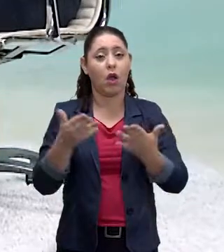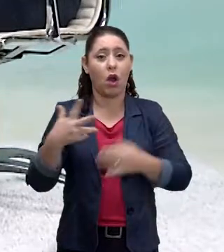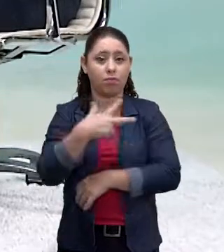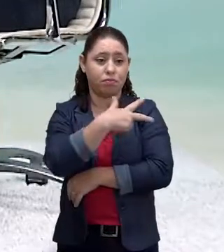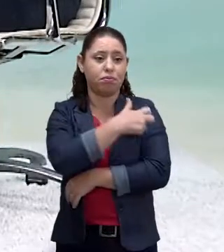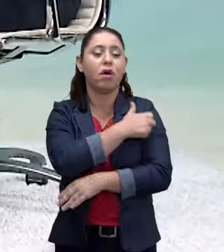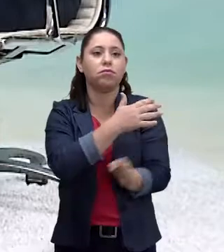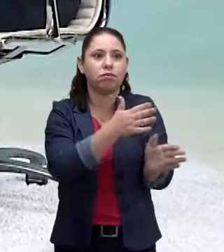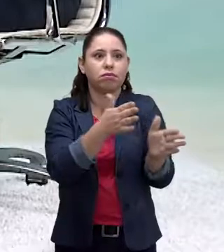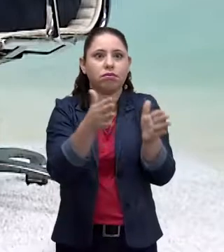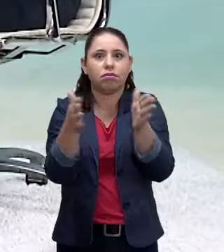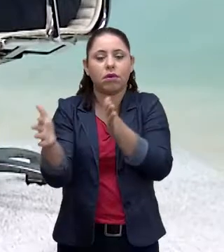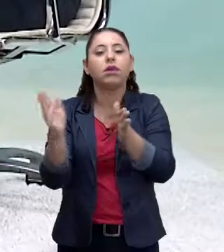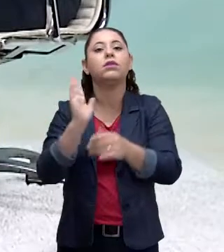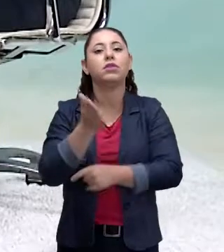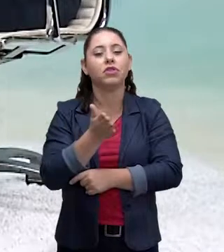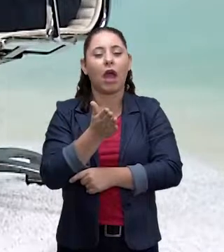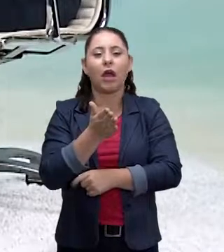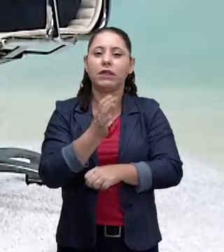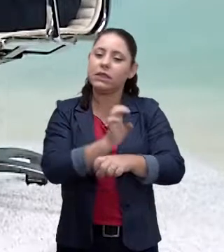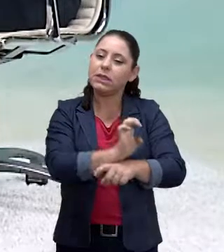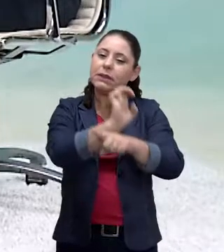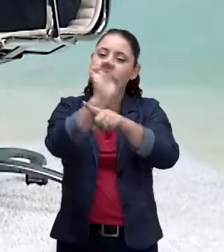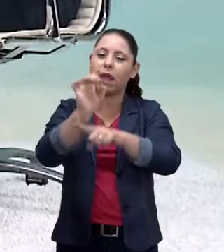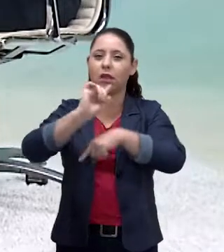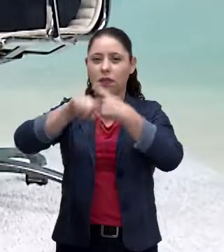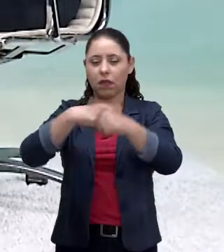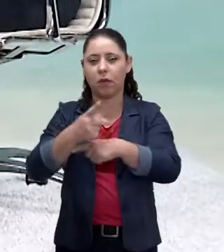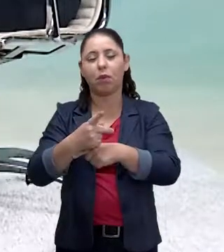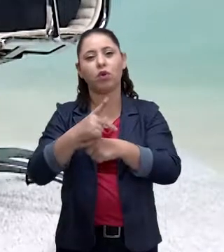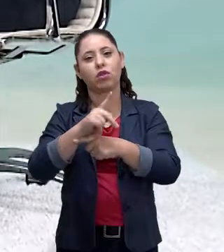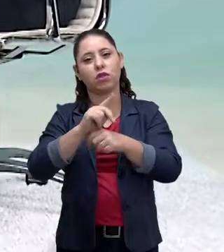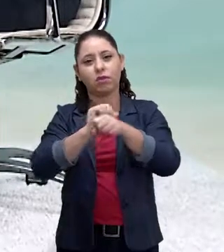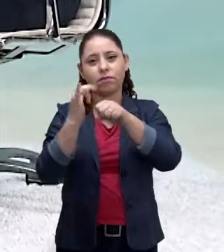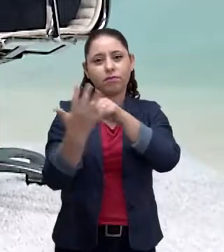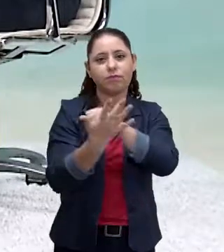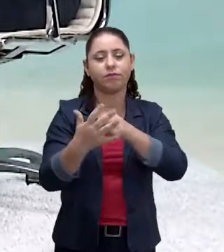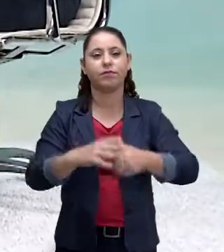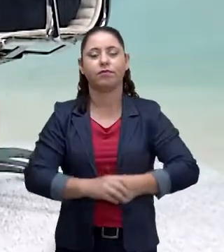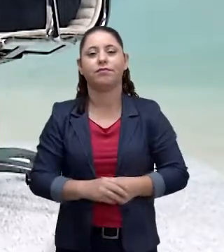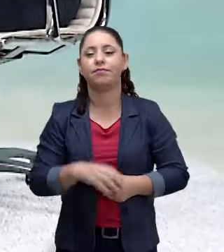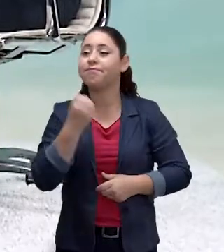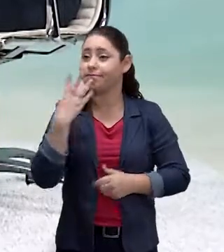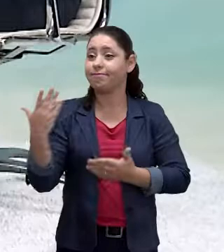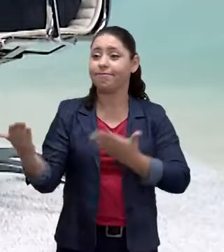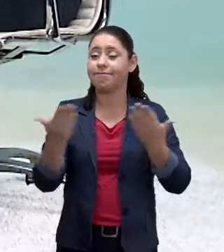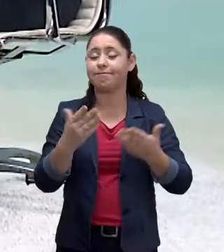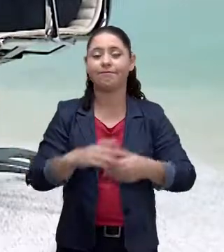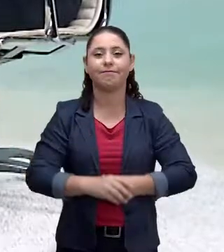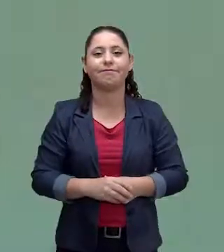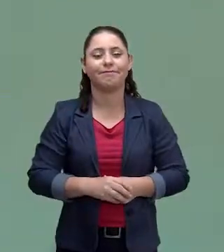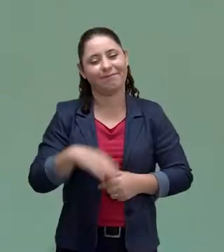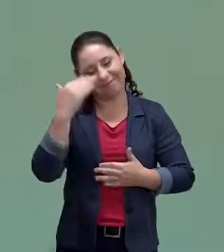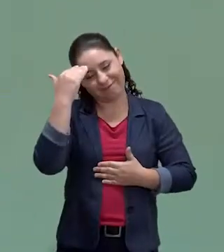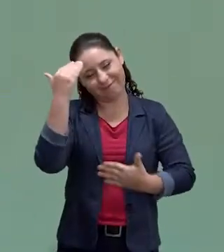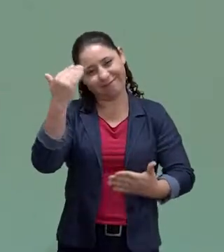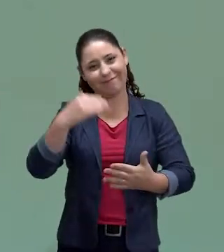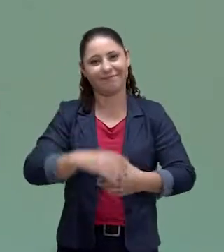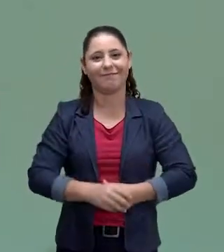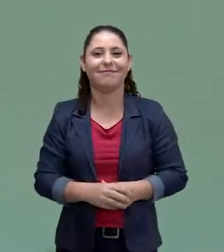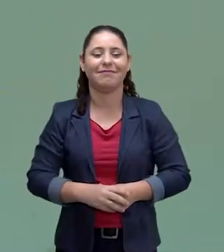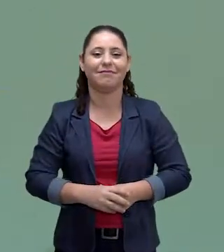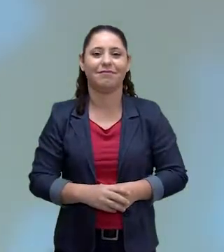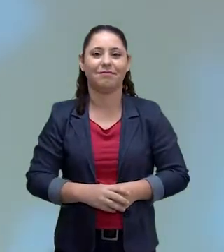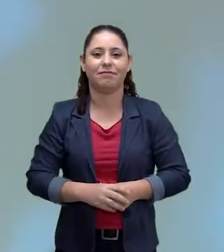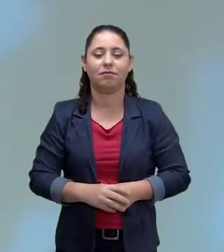abrangência vacinal considerável e um caminho esperançoso de pós-Covid. Defensora, seja bem-vinda ao programa.